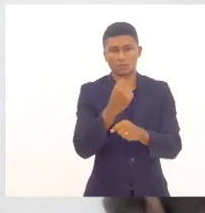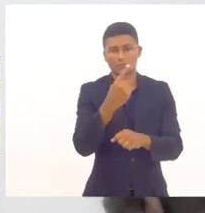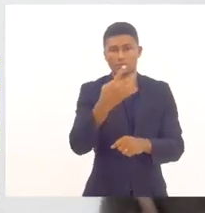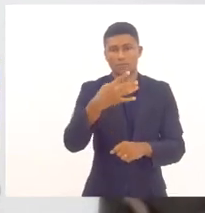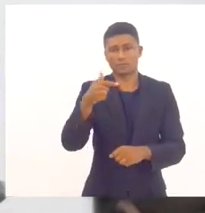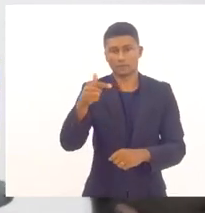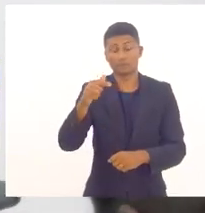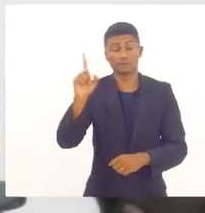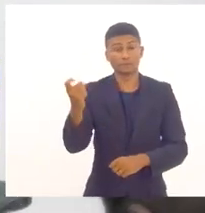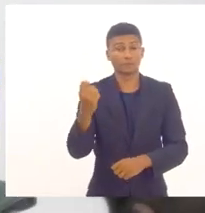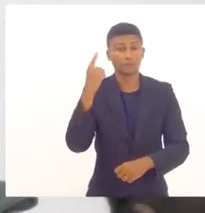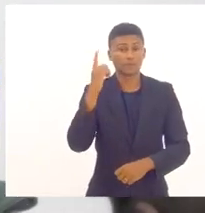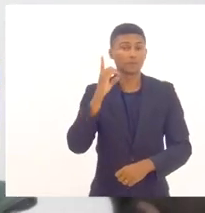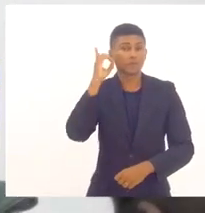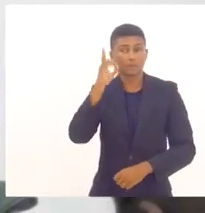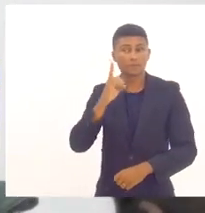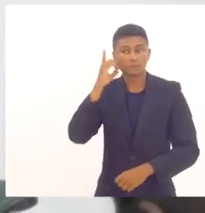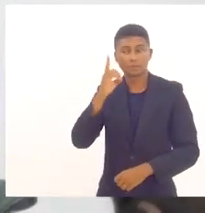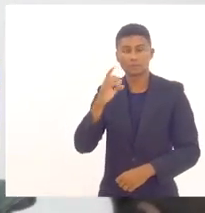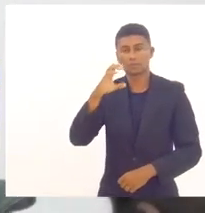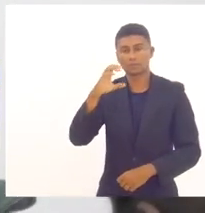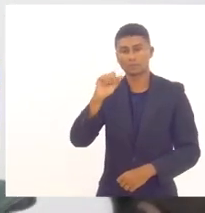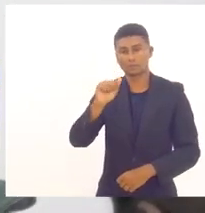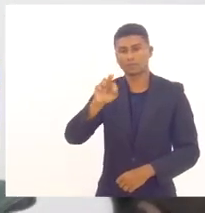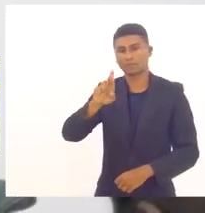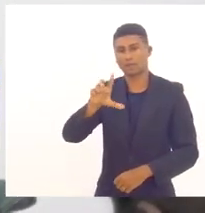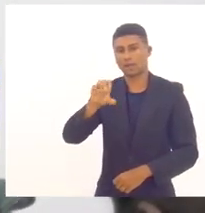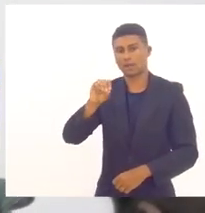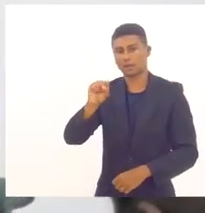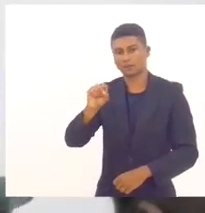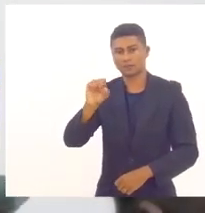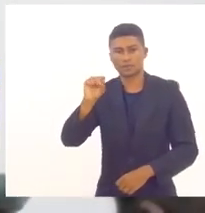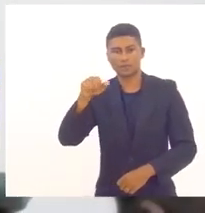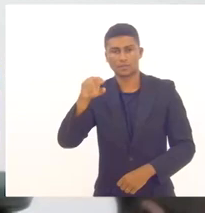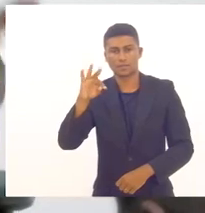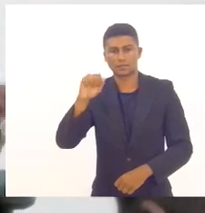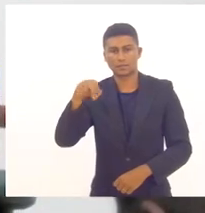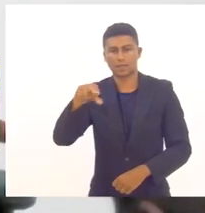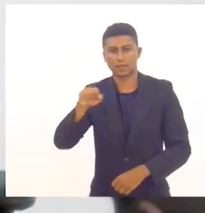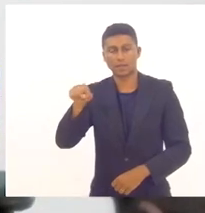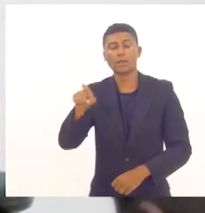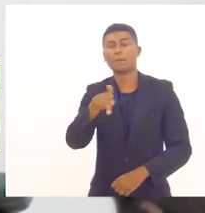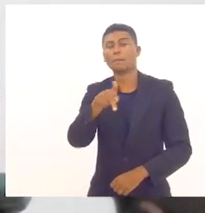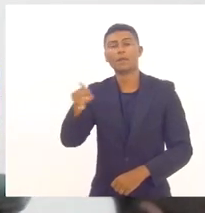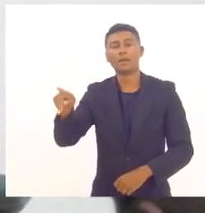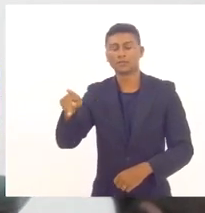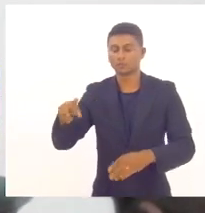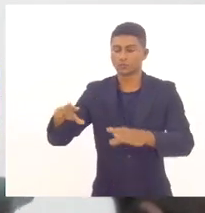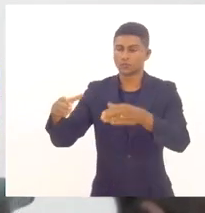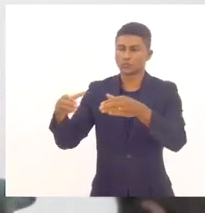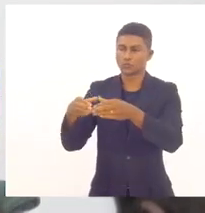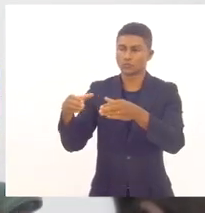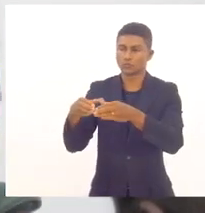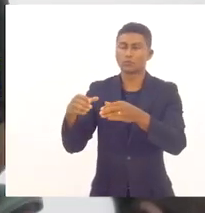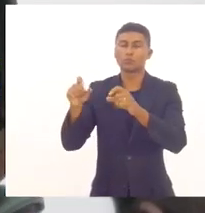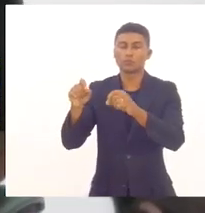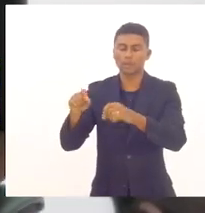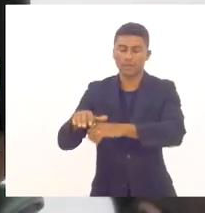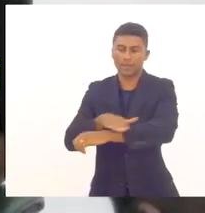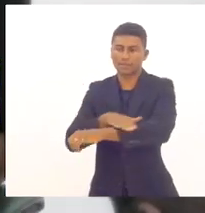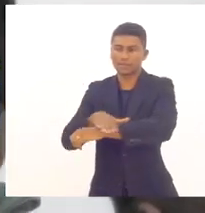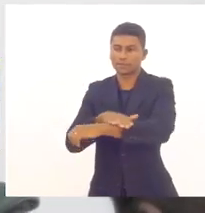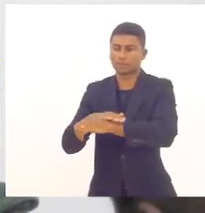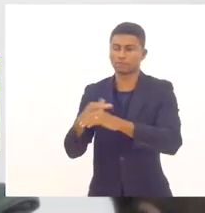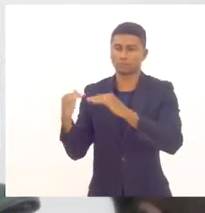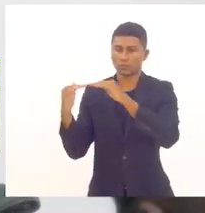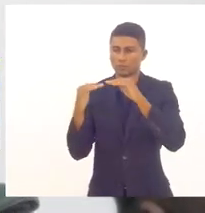deputado, ex-deputado Carlos Santana, era presidente da Frente Parlamentar da Igualdade Racial. E